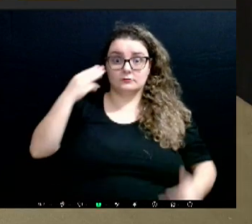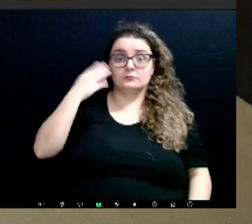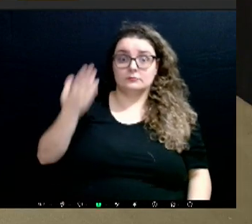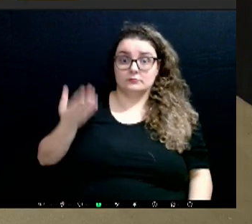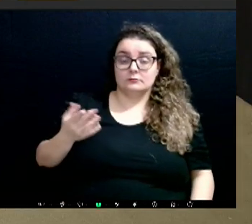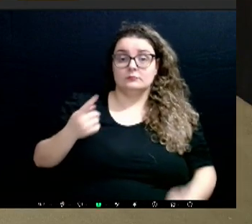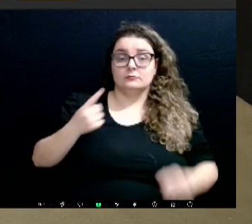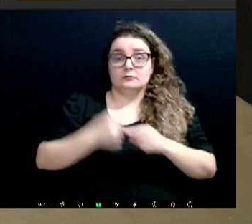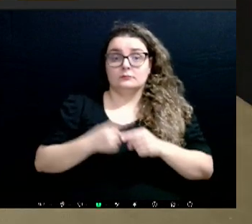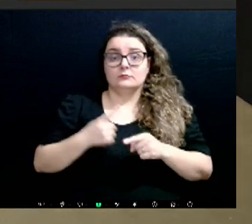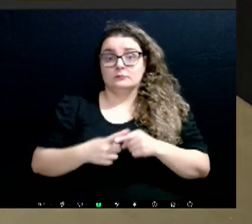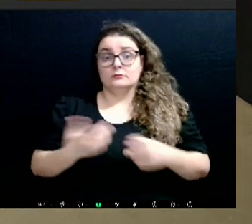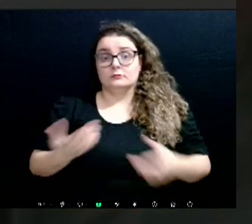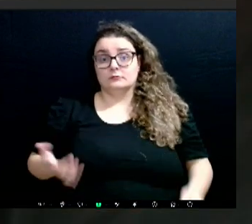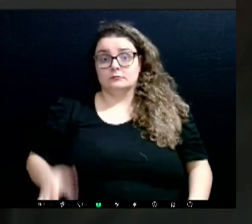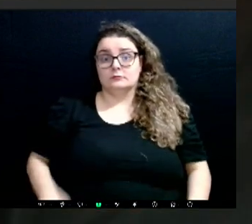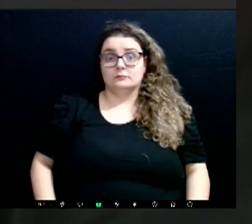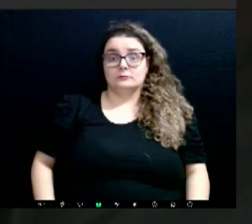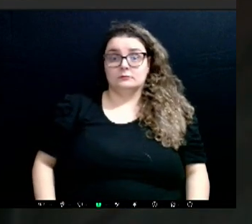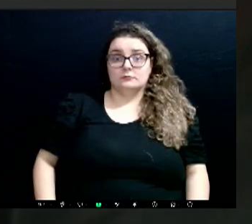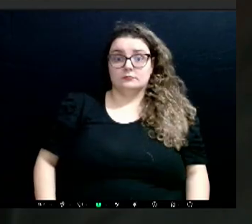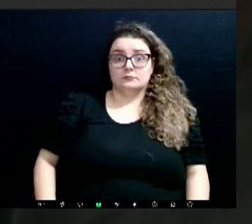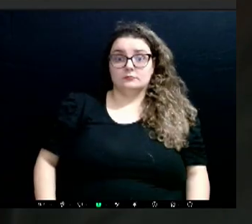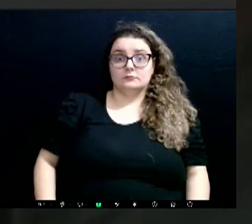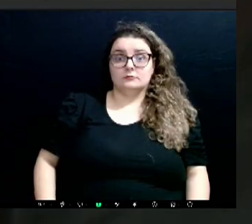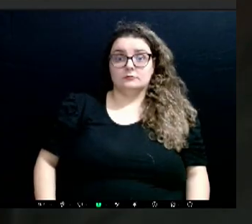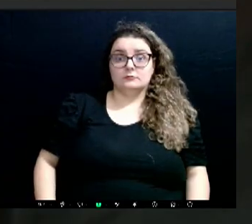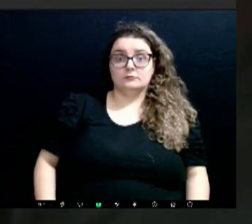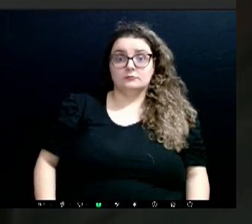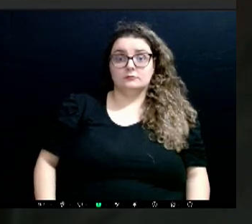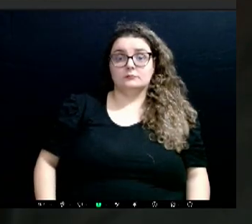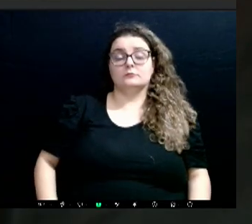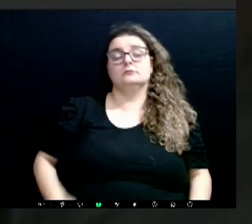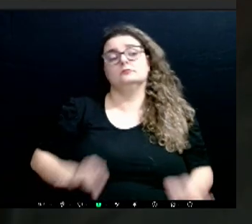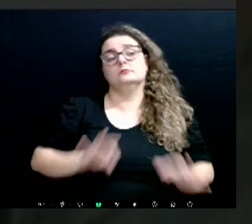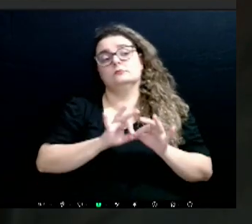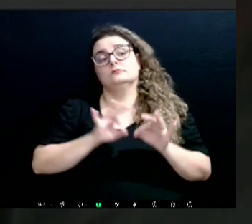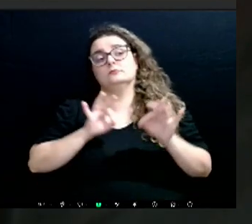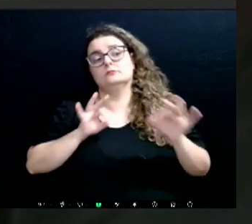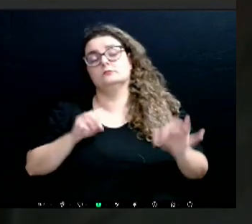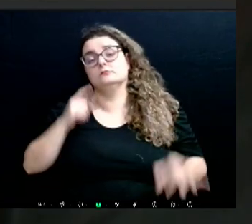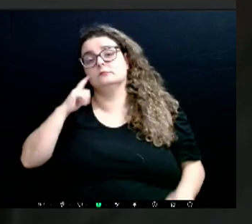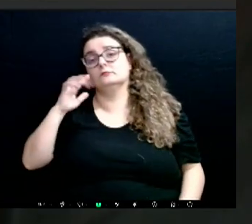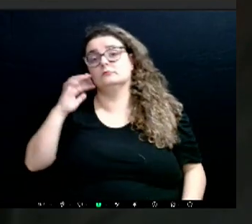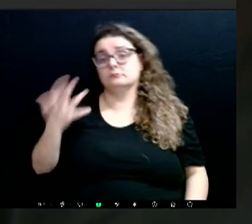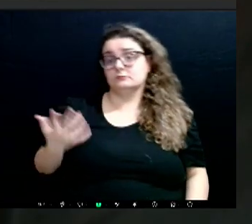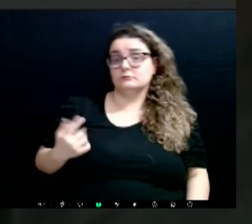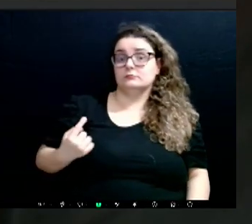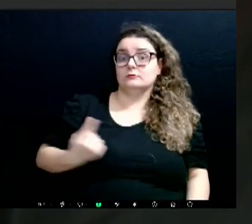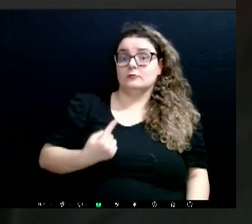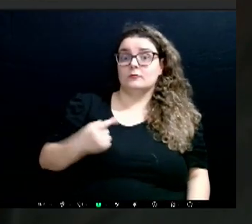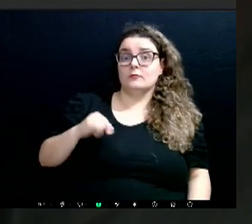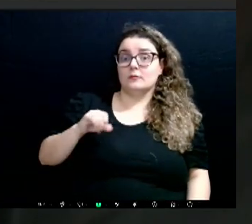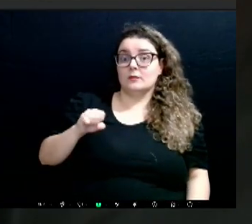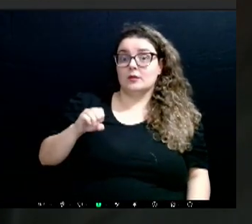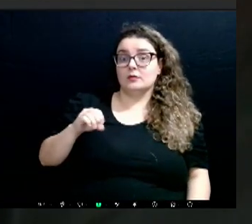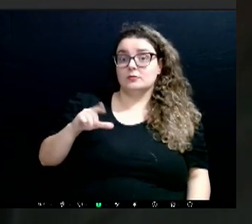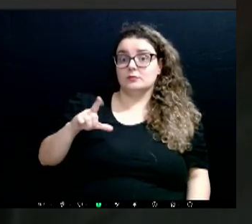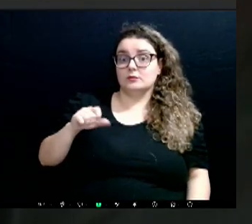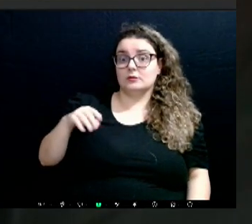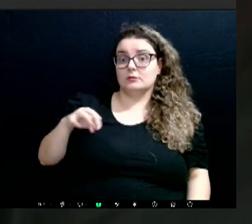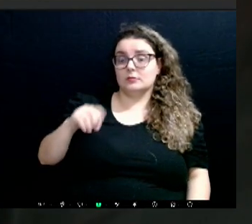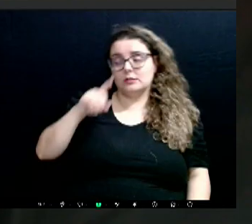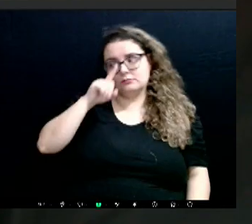está... se afasta e aí você pensa nessa situação aí de um isolamento perigoso, é